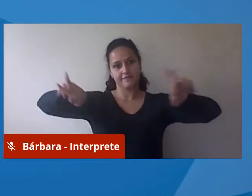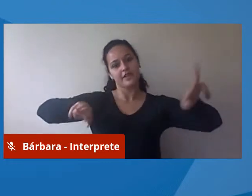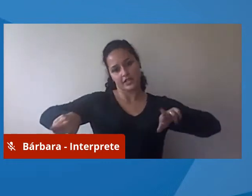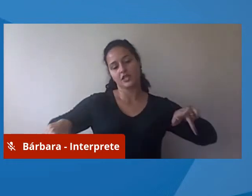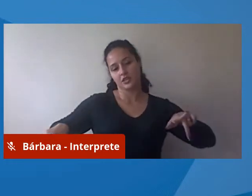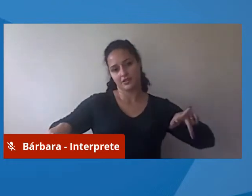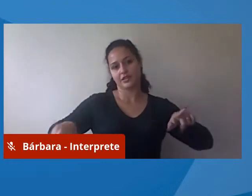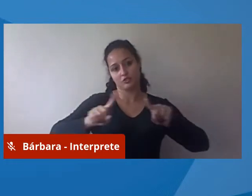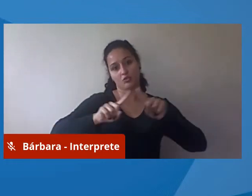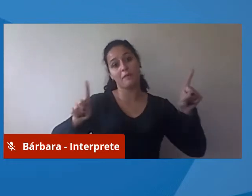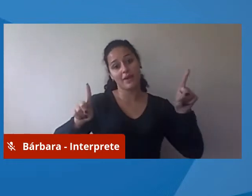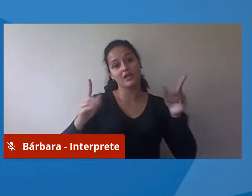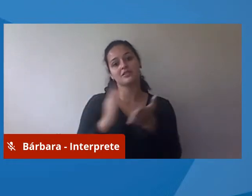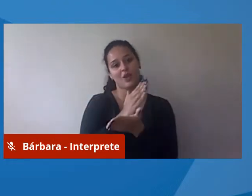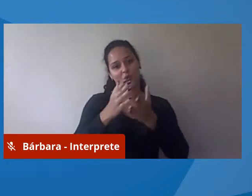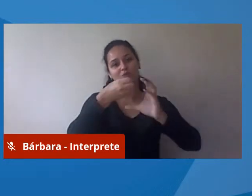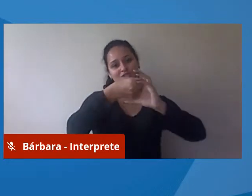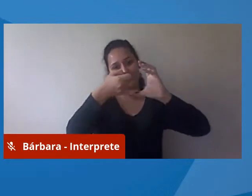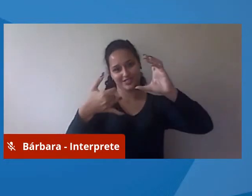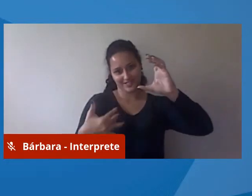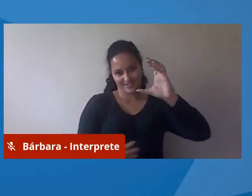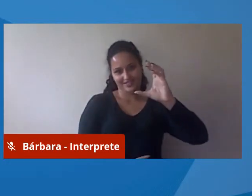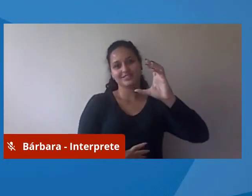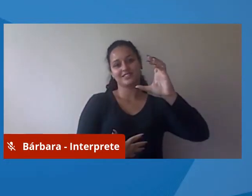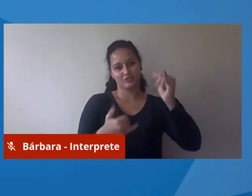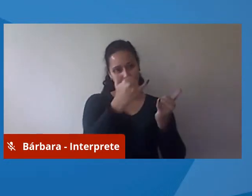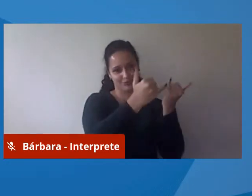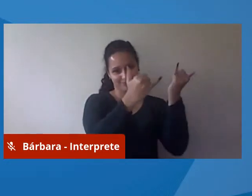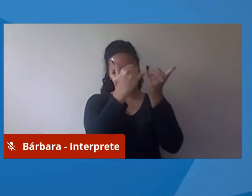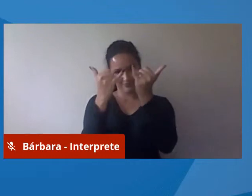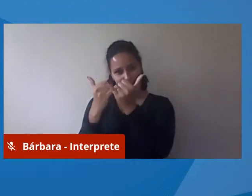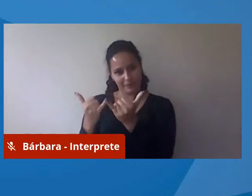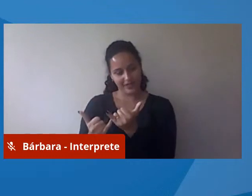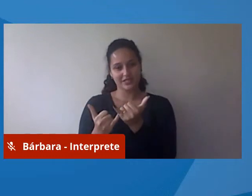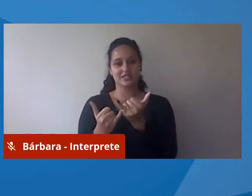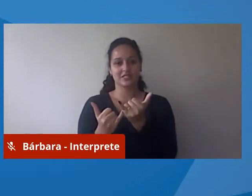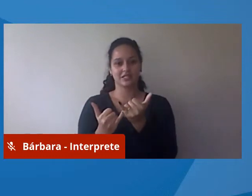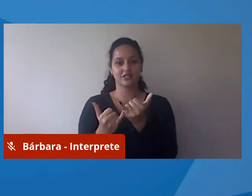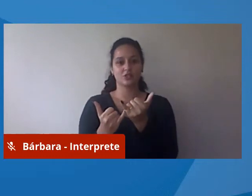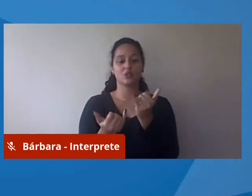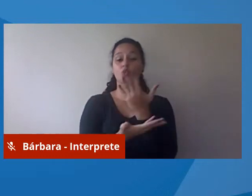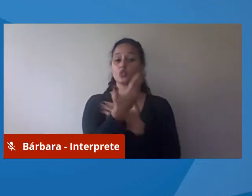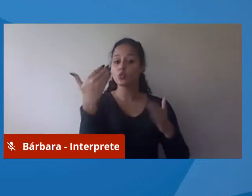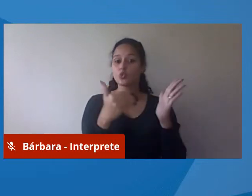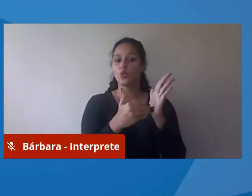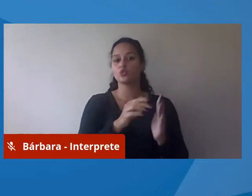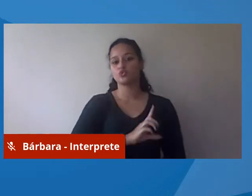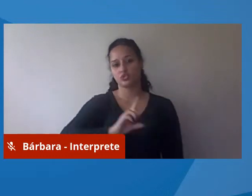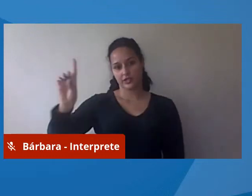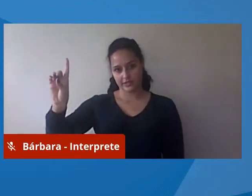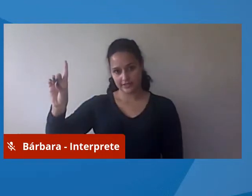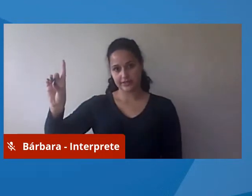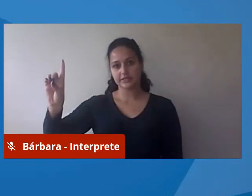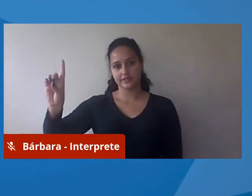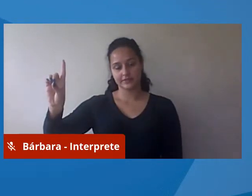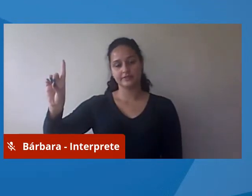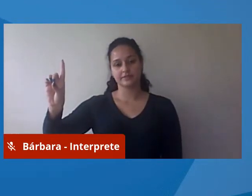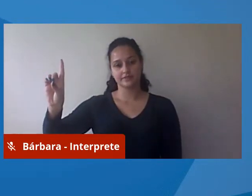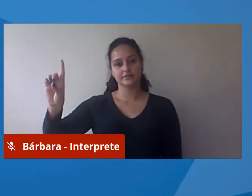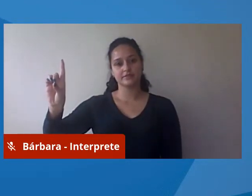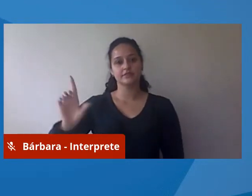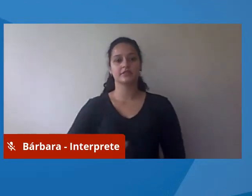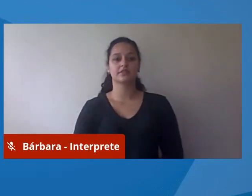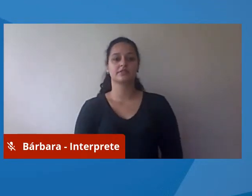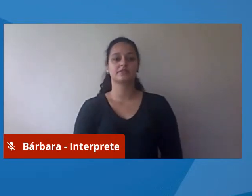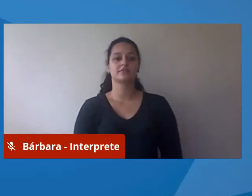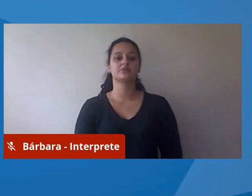algumas características comuns, né? Que são todos extrema-direita, todos utilizam em maior ou menor grau